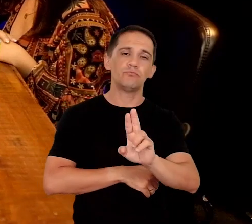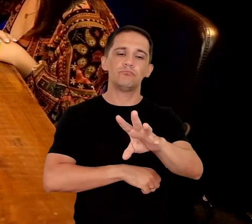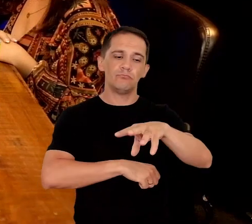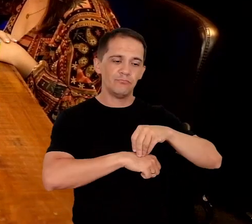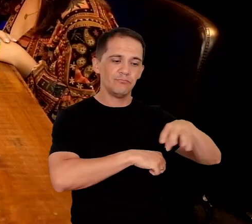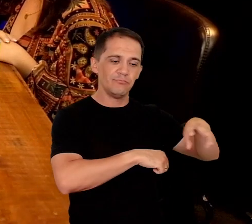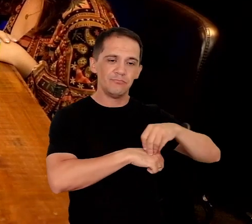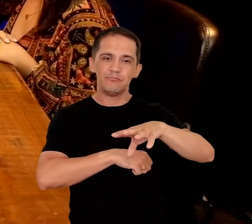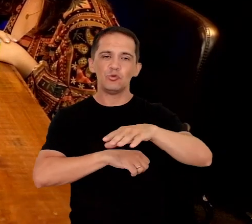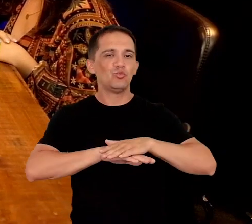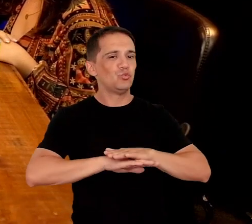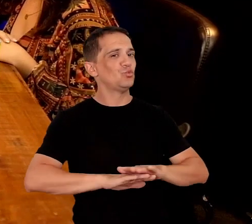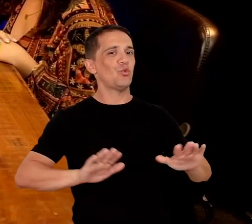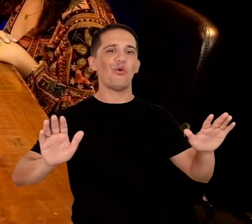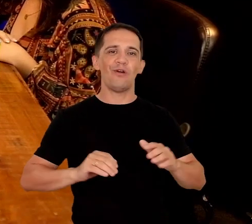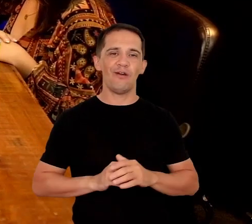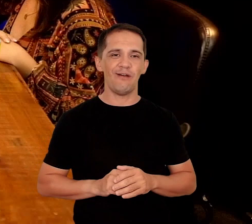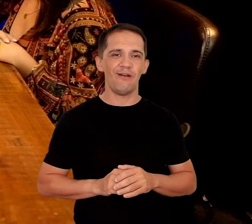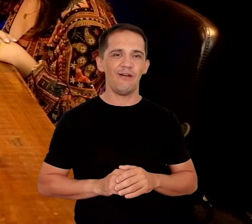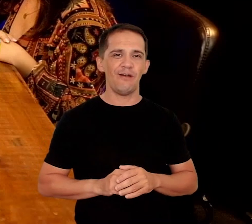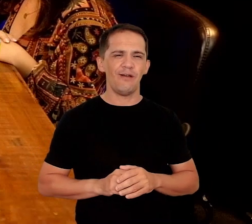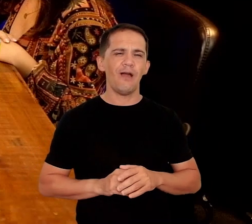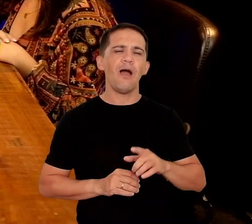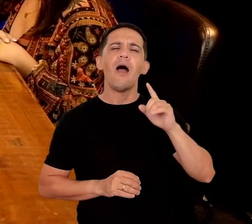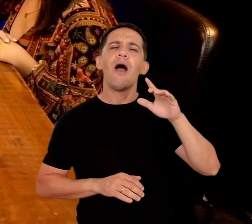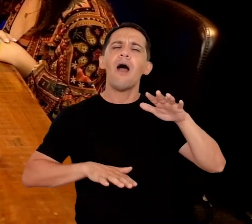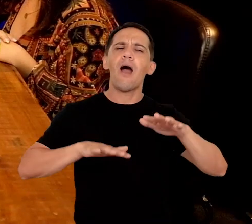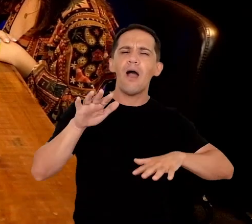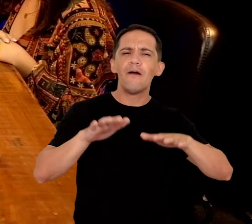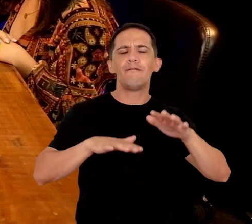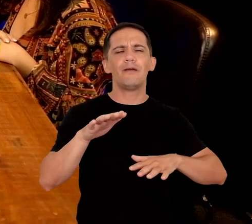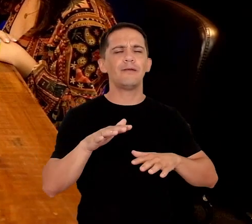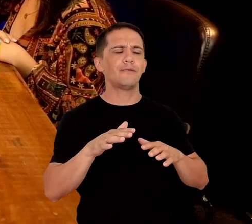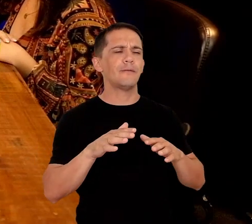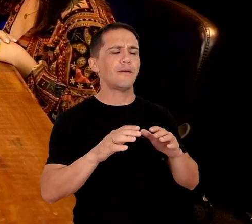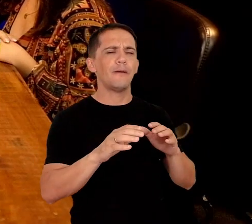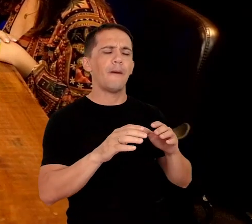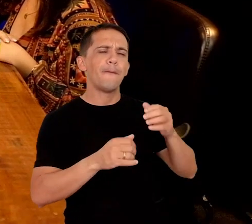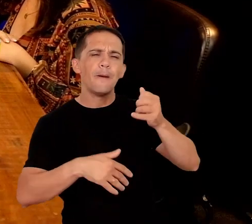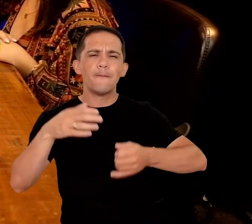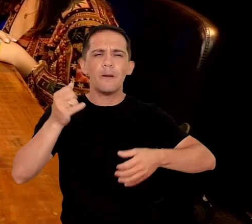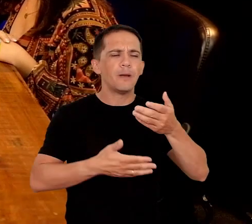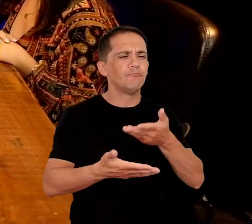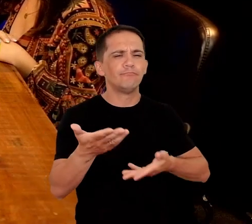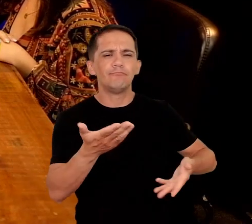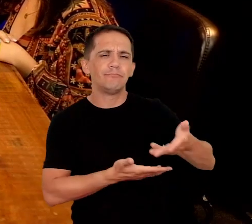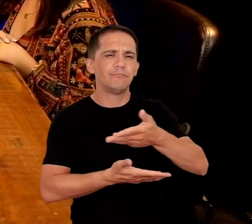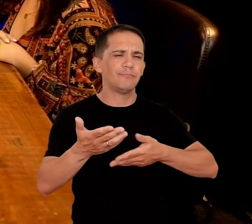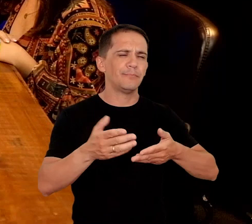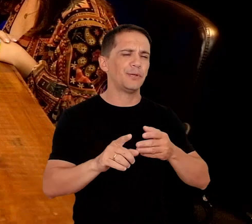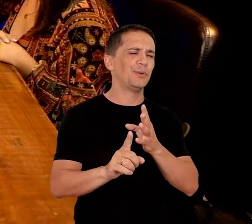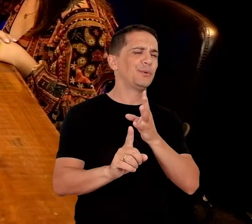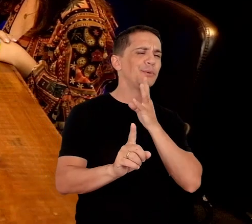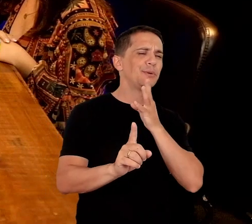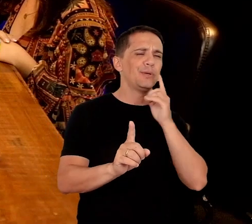questão do desligamento, Deve assim, ser né? difícil, né? Tu não... E ele tá falando tal coisa, e aí o surdo tá dizendo, mas é que aconteceu tal coisa, e tu tá explicando. Só que às vezes tu